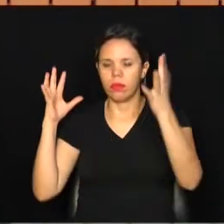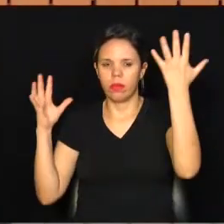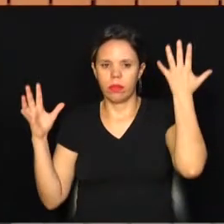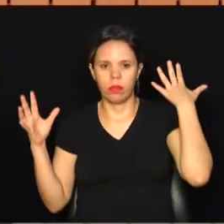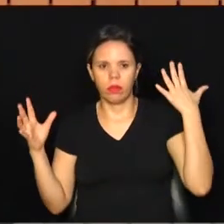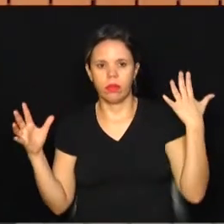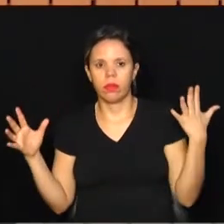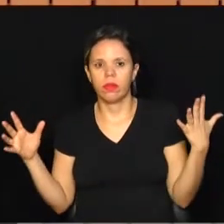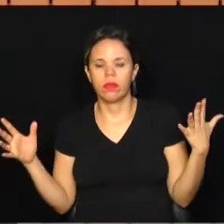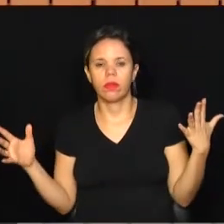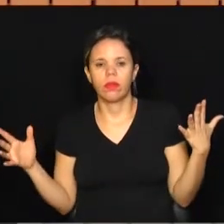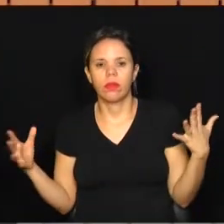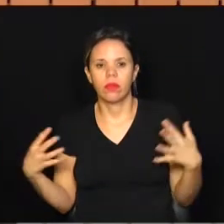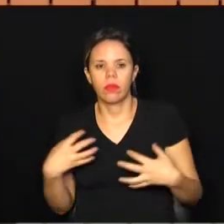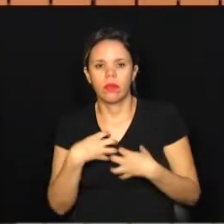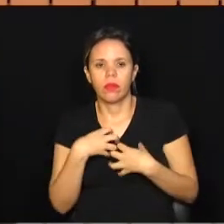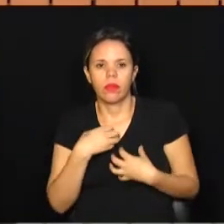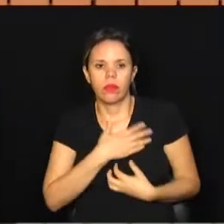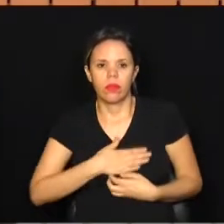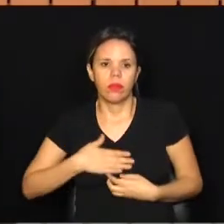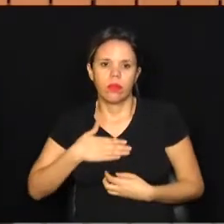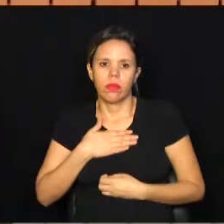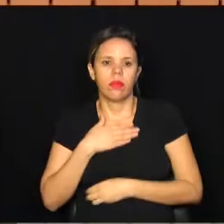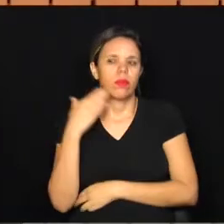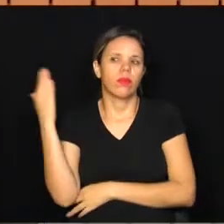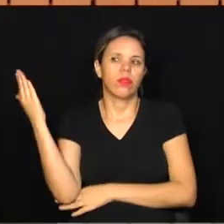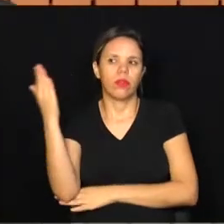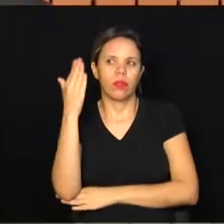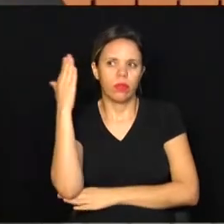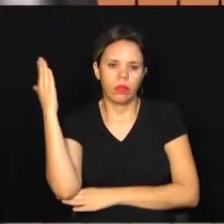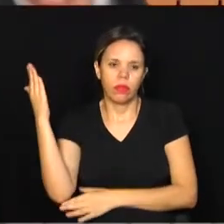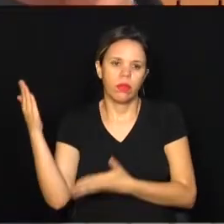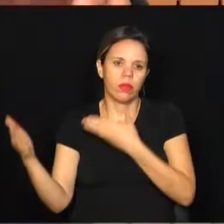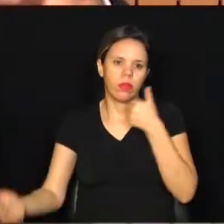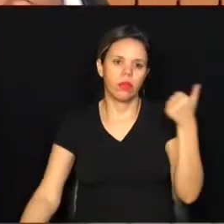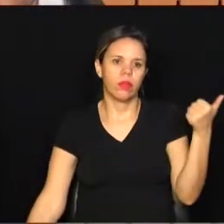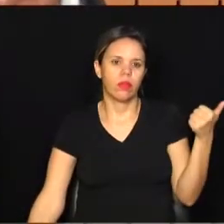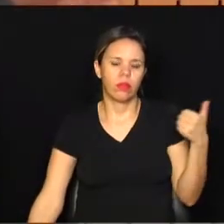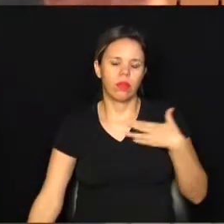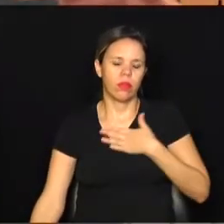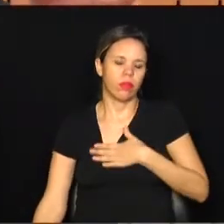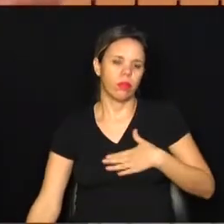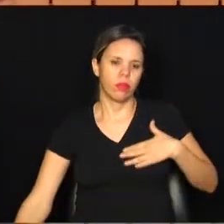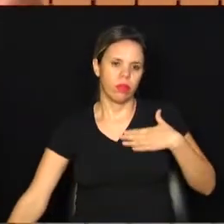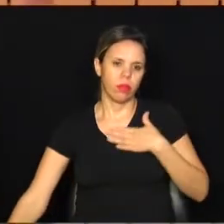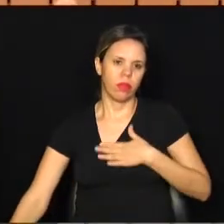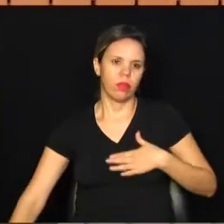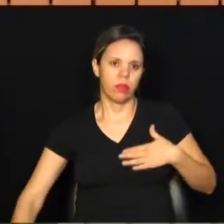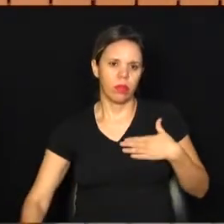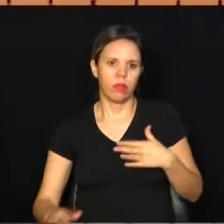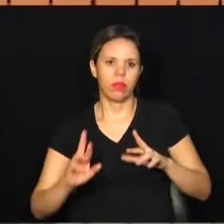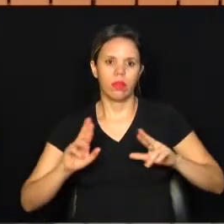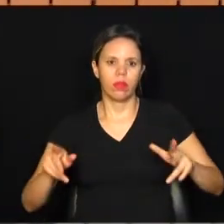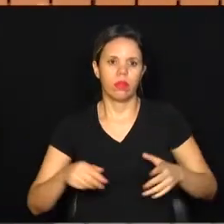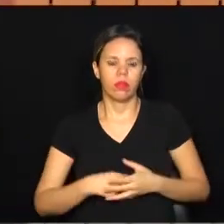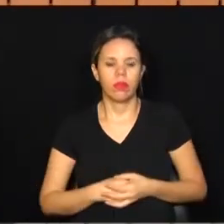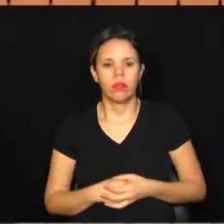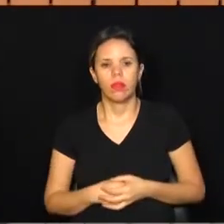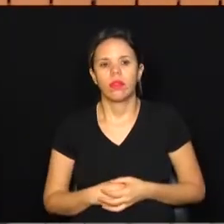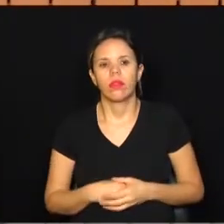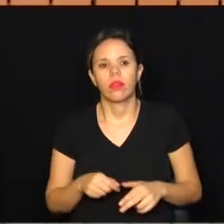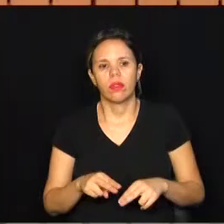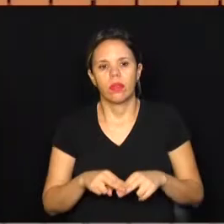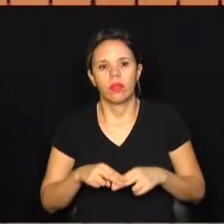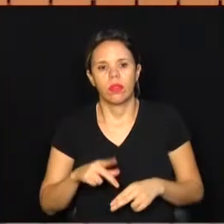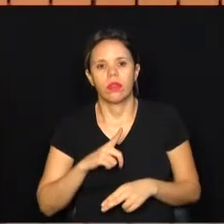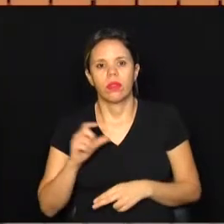é? A sensação térmica é outra, a sensação de prazer, de satisfação é outra. Portanto, nós